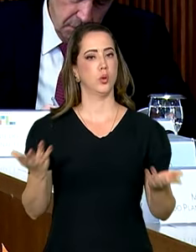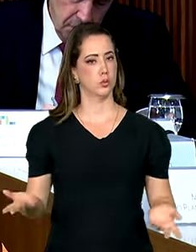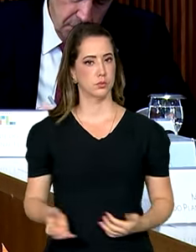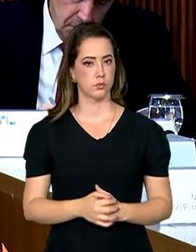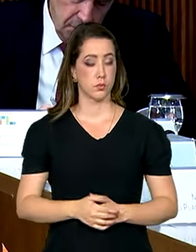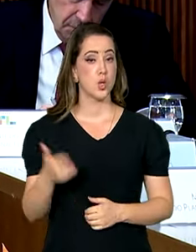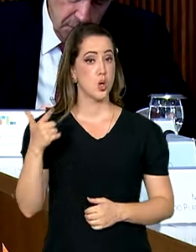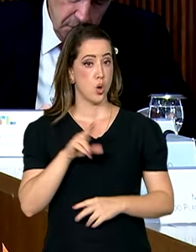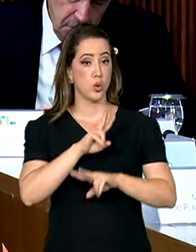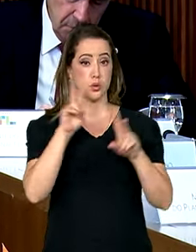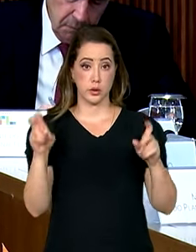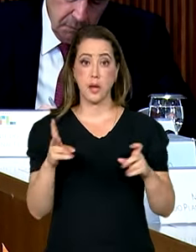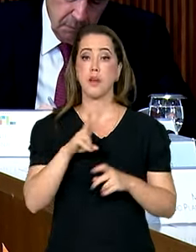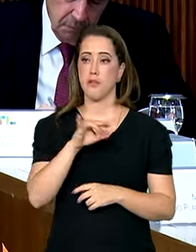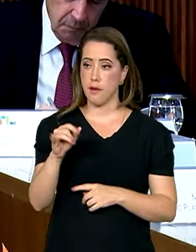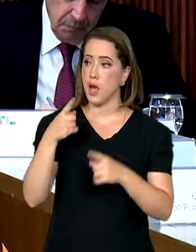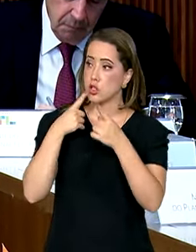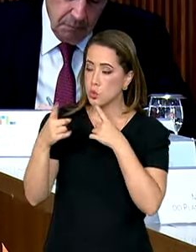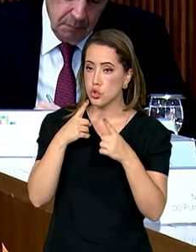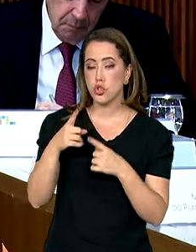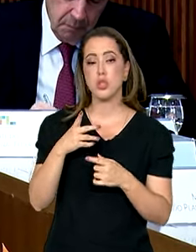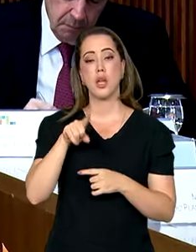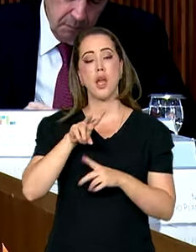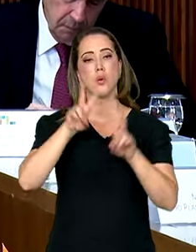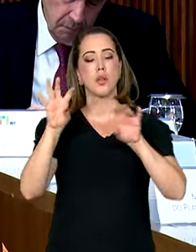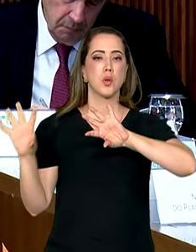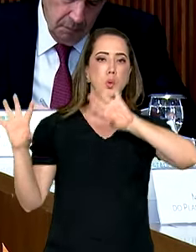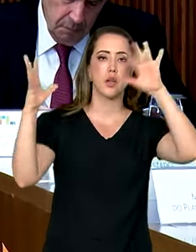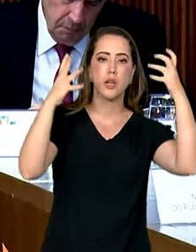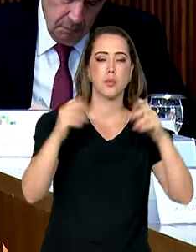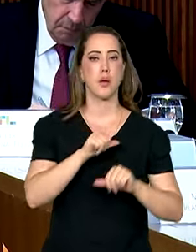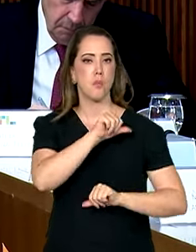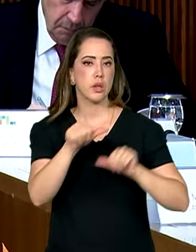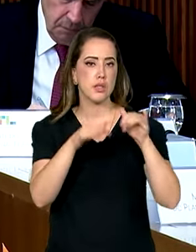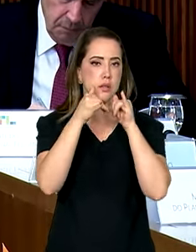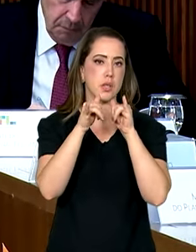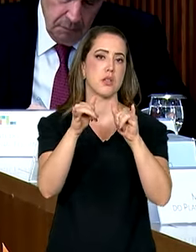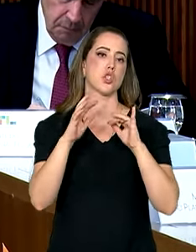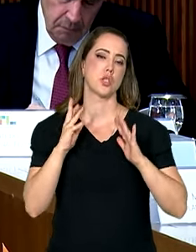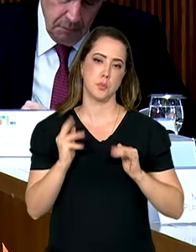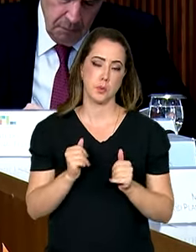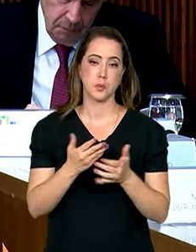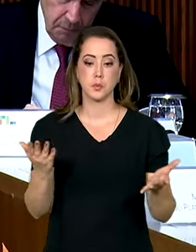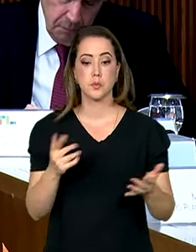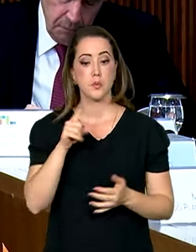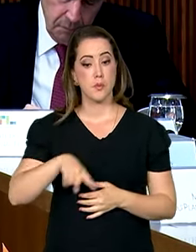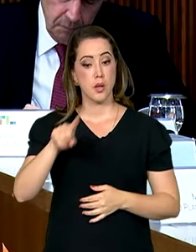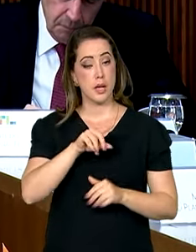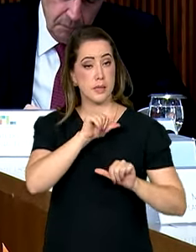vai discutir com muita força é a questão climática a questão da transição energética essa